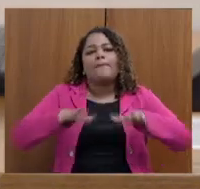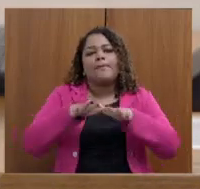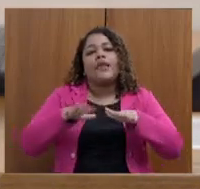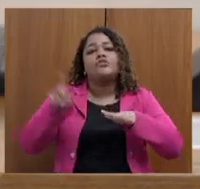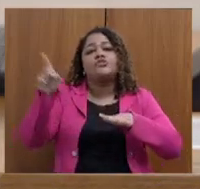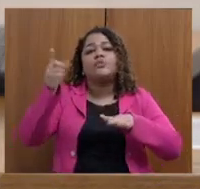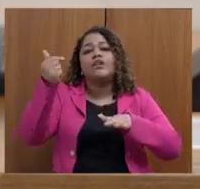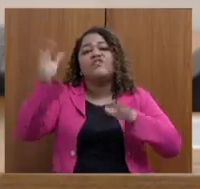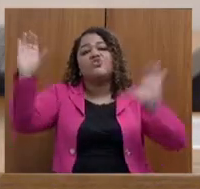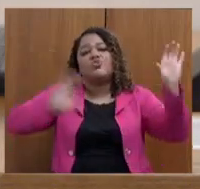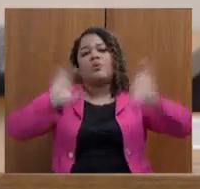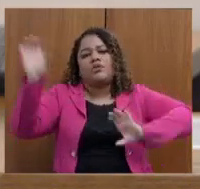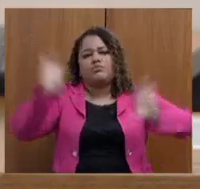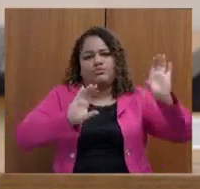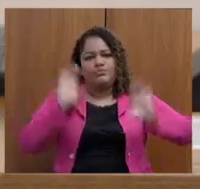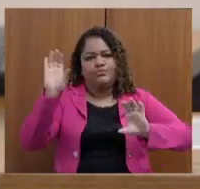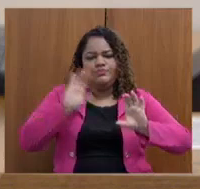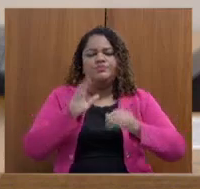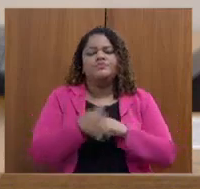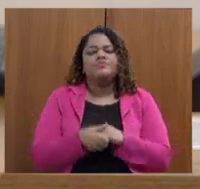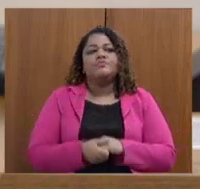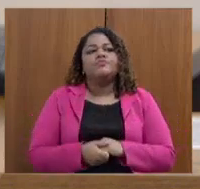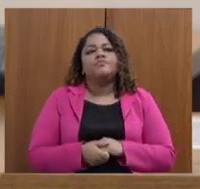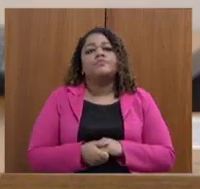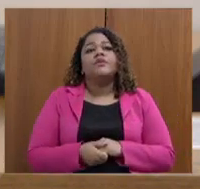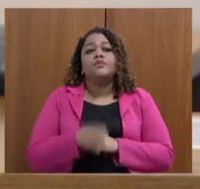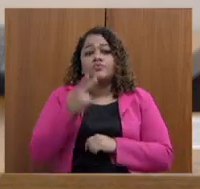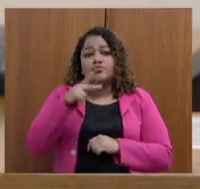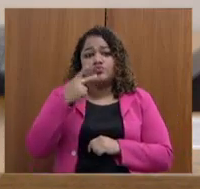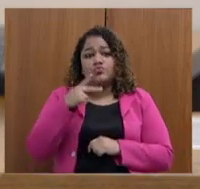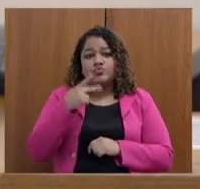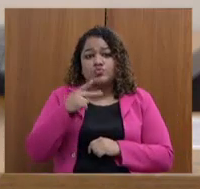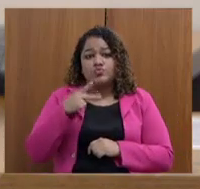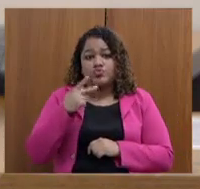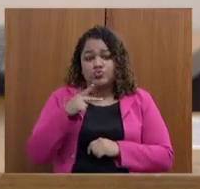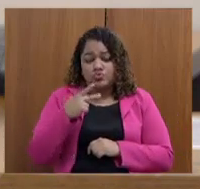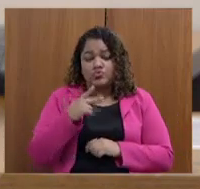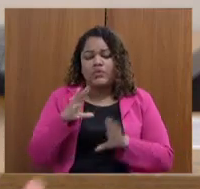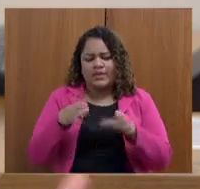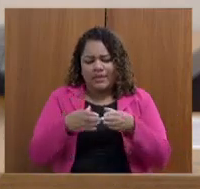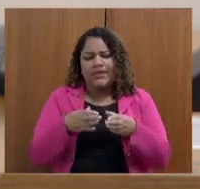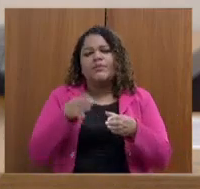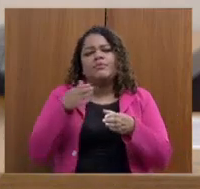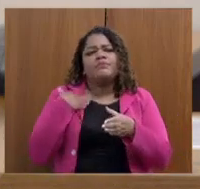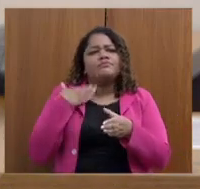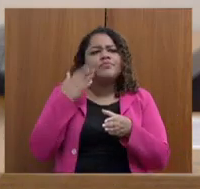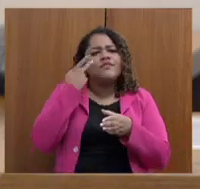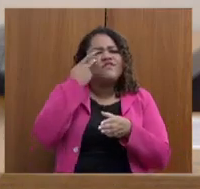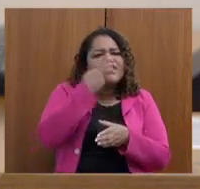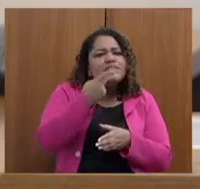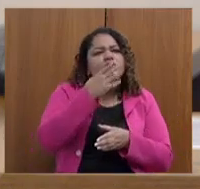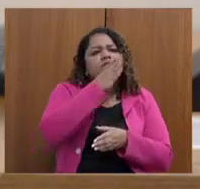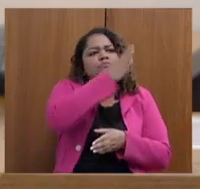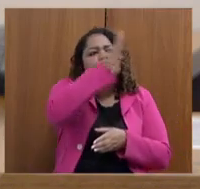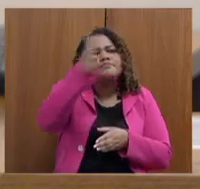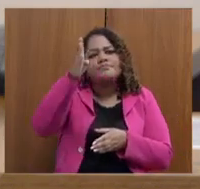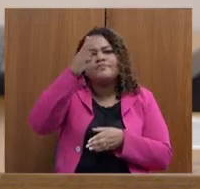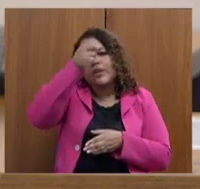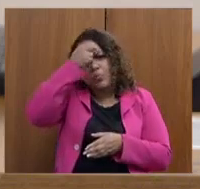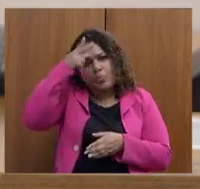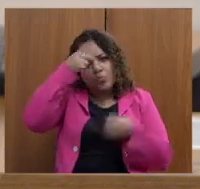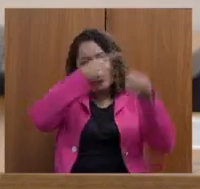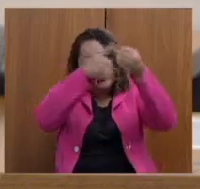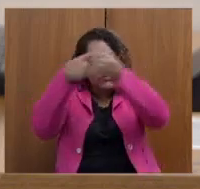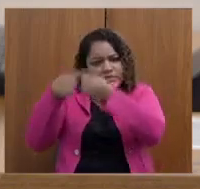de dizer assim da sua equipe tem visitada aí os municípios Eu sei disso falando dos decretos de liberdade econômica